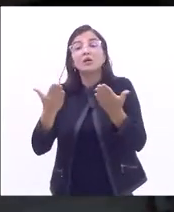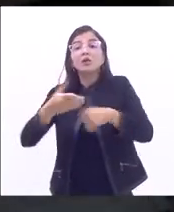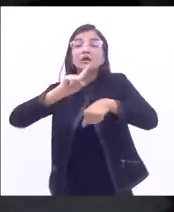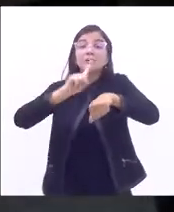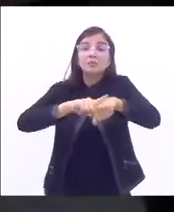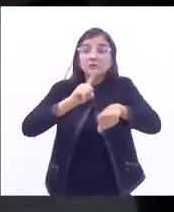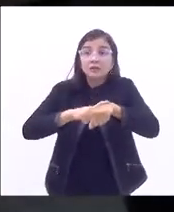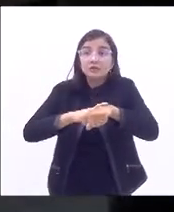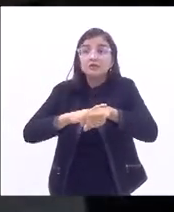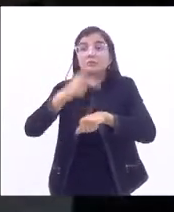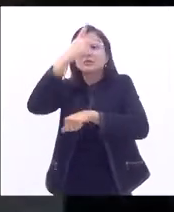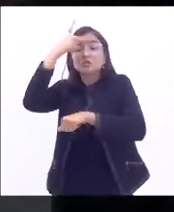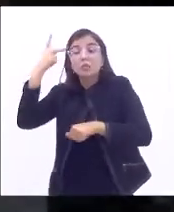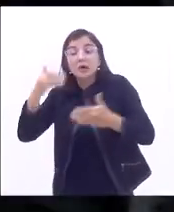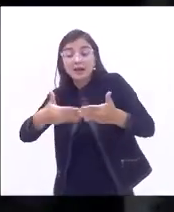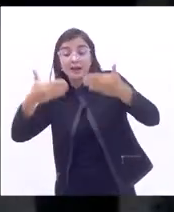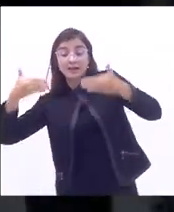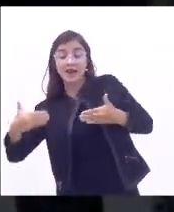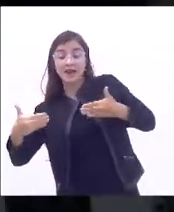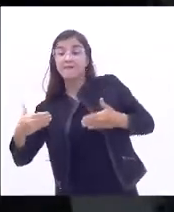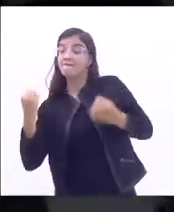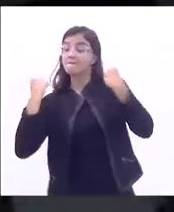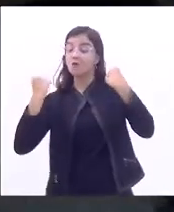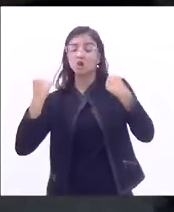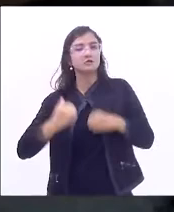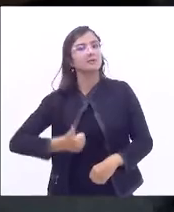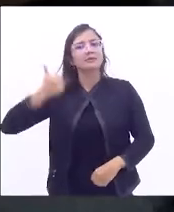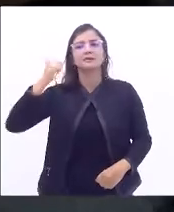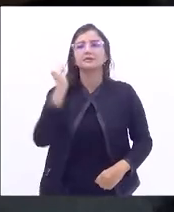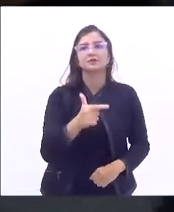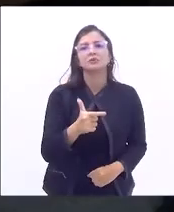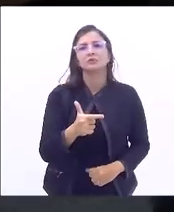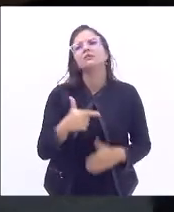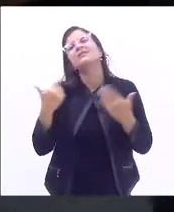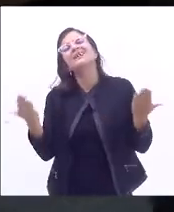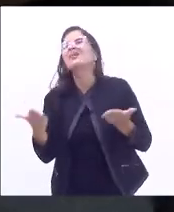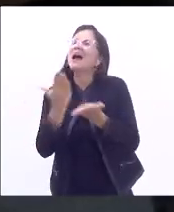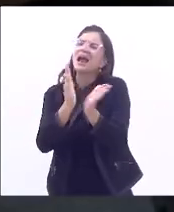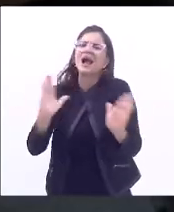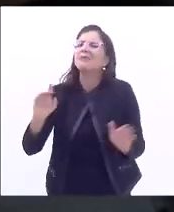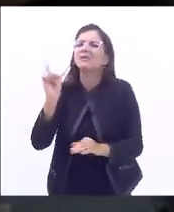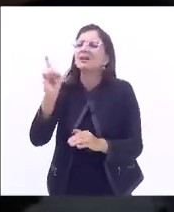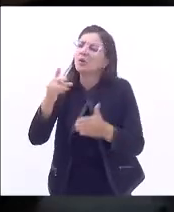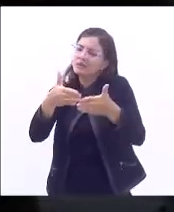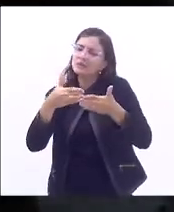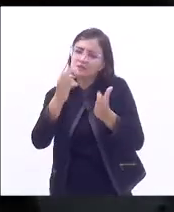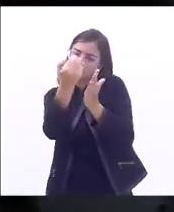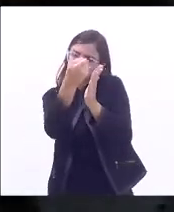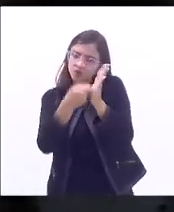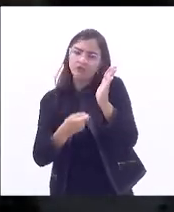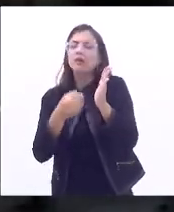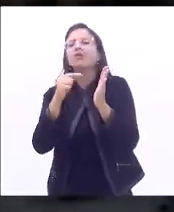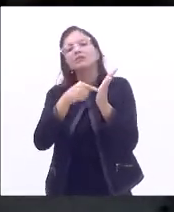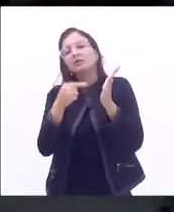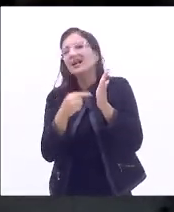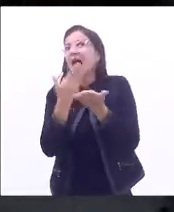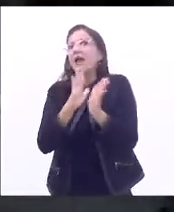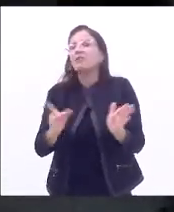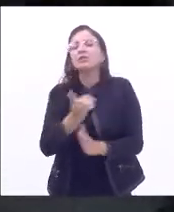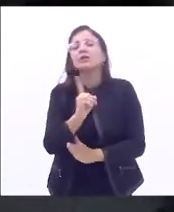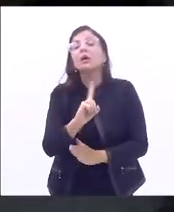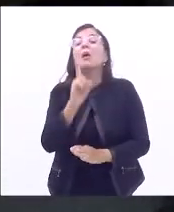mais força para exigir. Claro, Vossa Excelência tem razão. Não acaba o que está escrito na licença. Mas a hora forte de casar